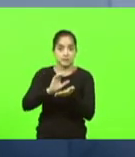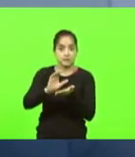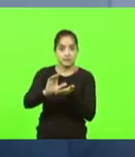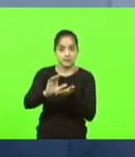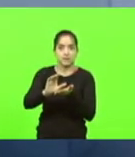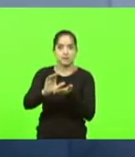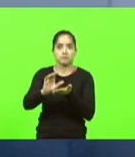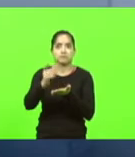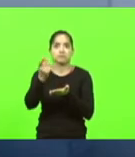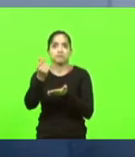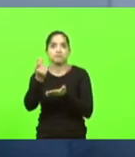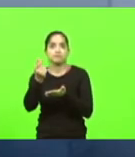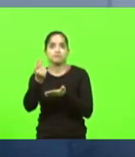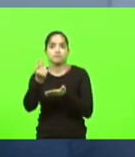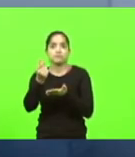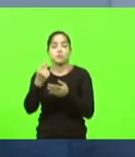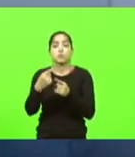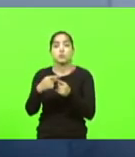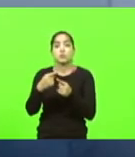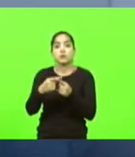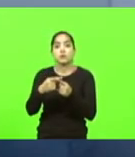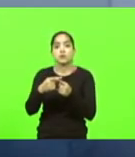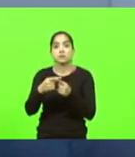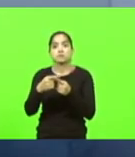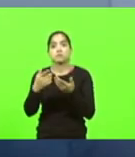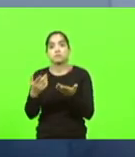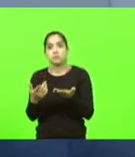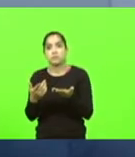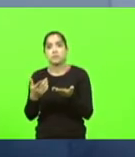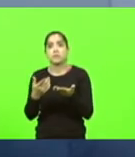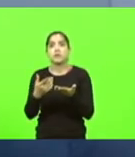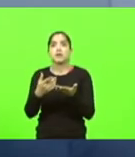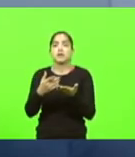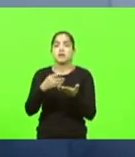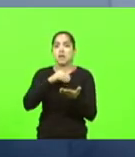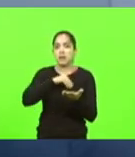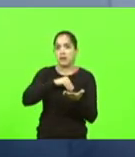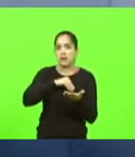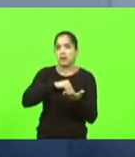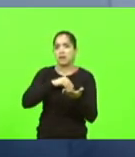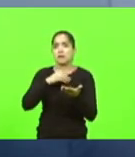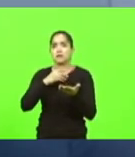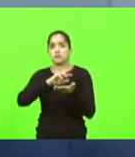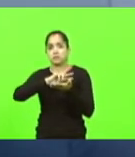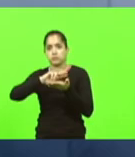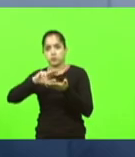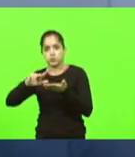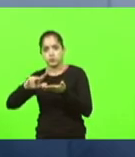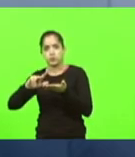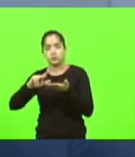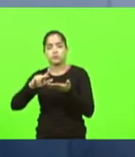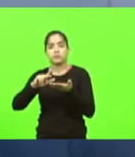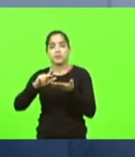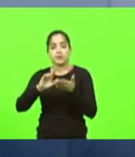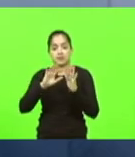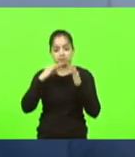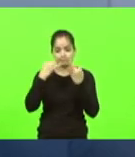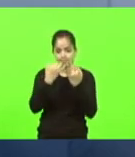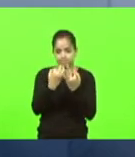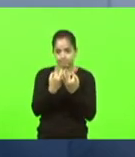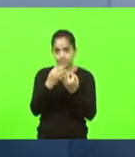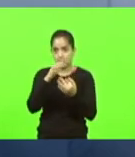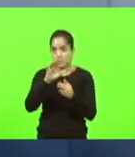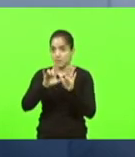requisitos legais que o benefício traz, um corte de renda, enfim, inclusive per capita inserido numa família. Mas a legislação